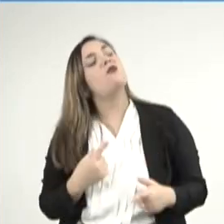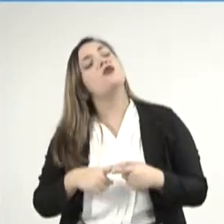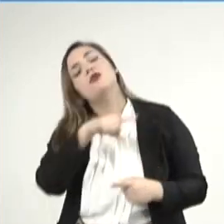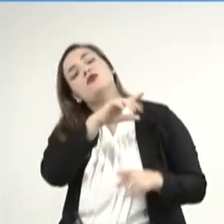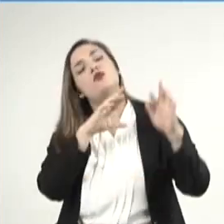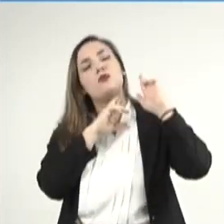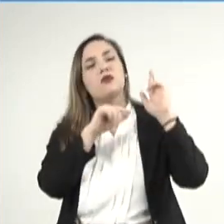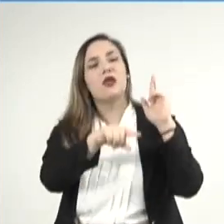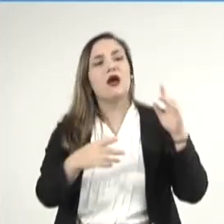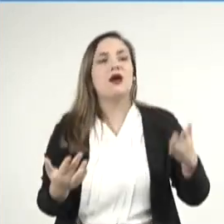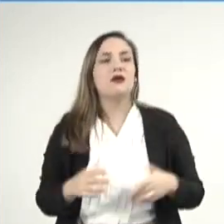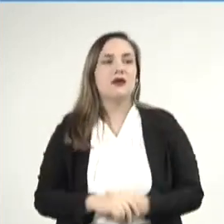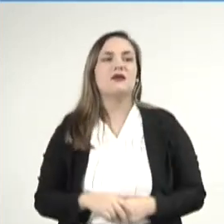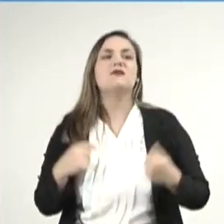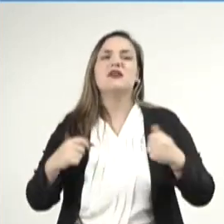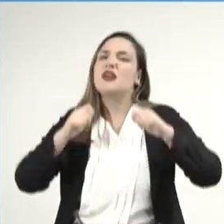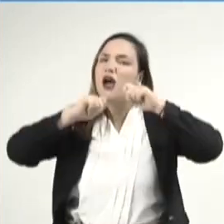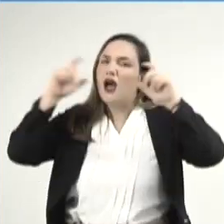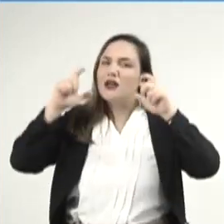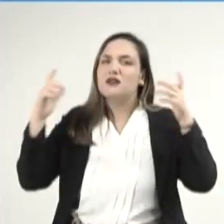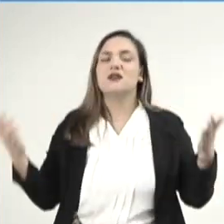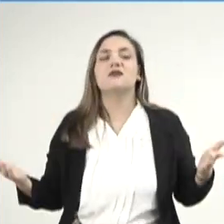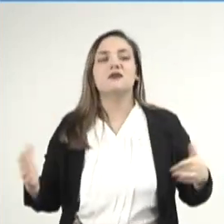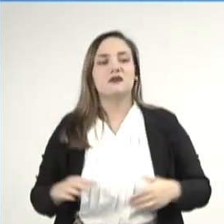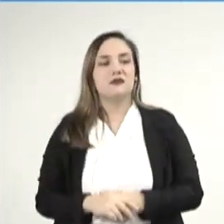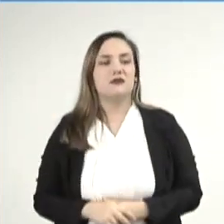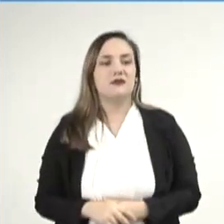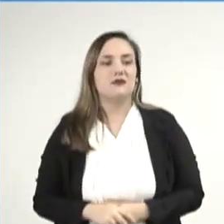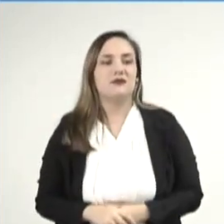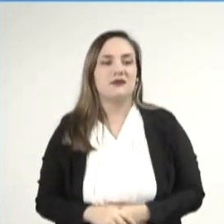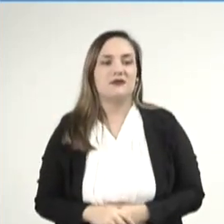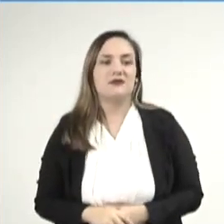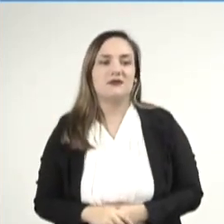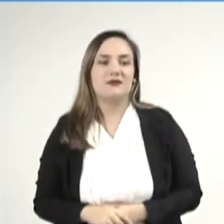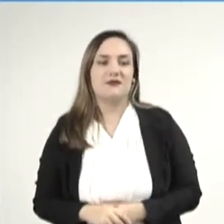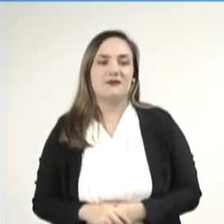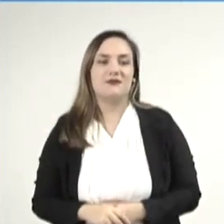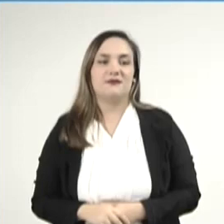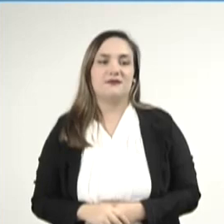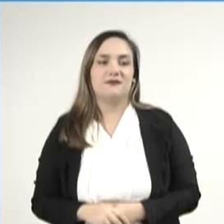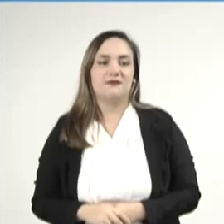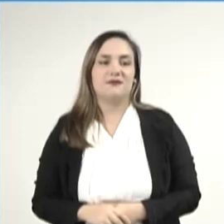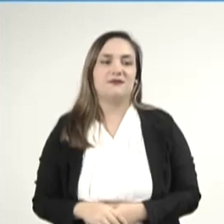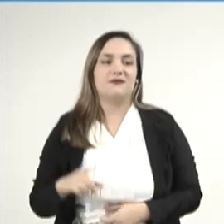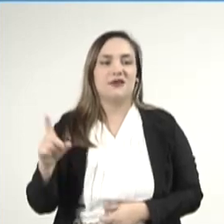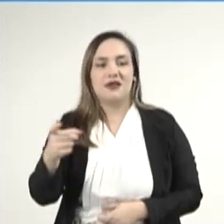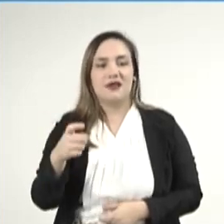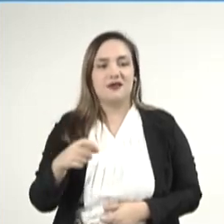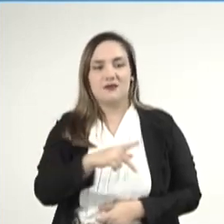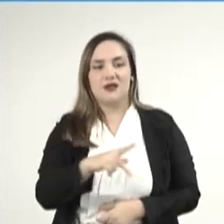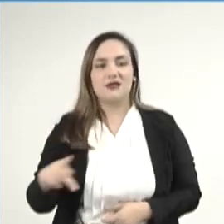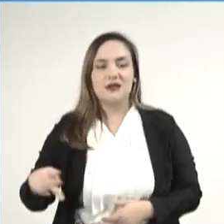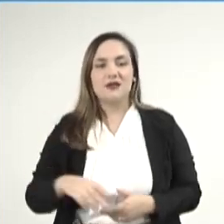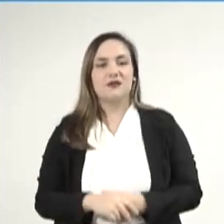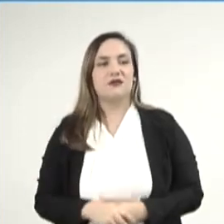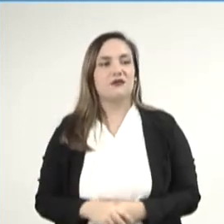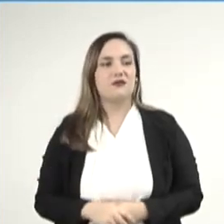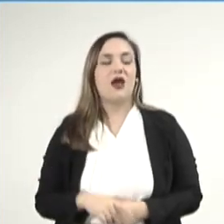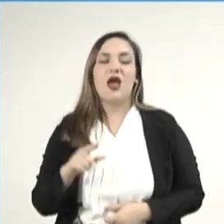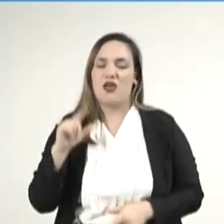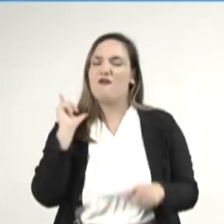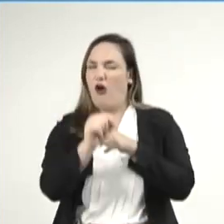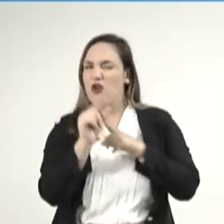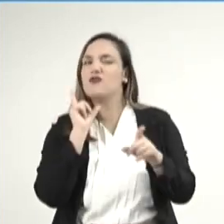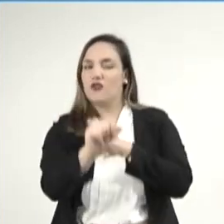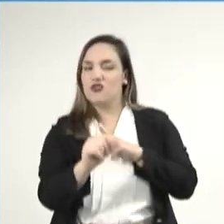Então, nós temos que ficar muito atentos para que o ex-presidente, que é um